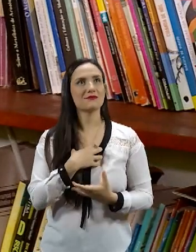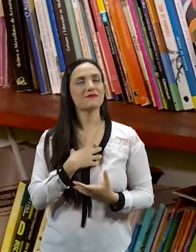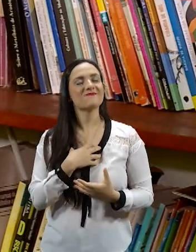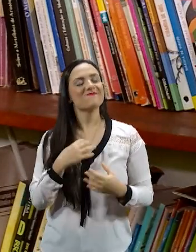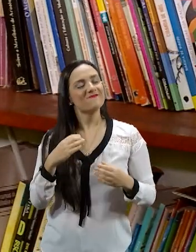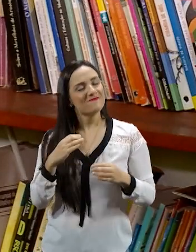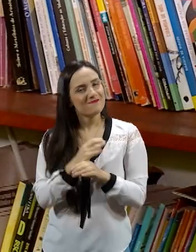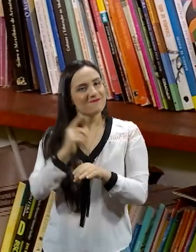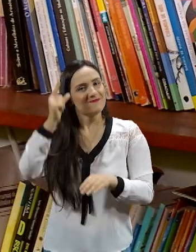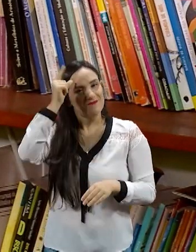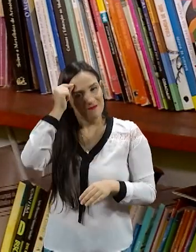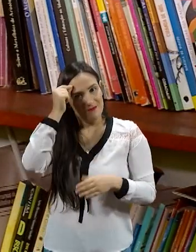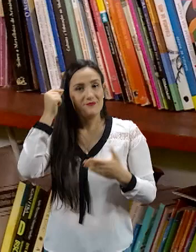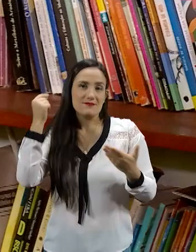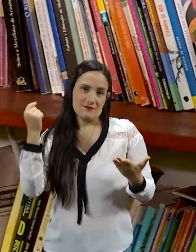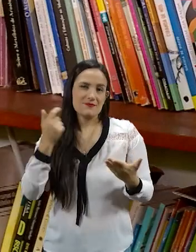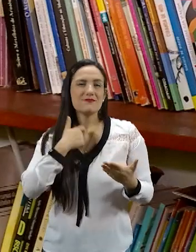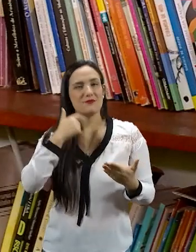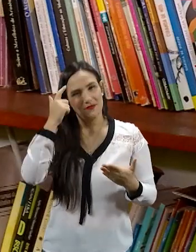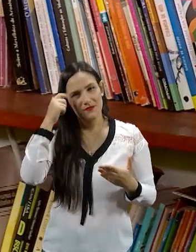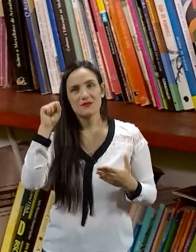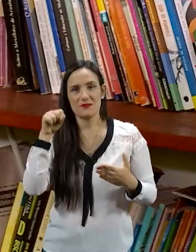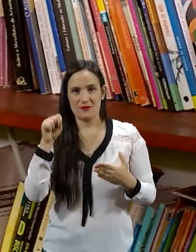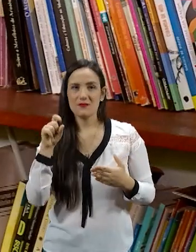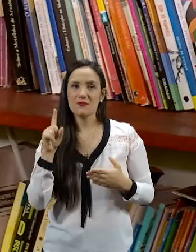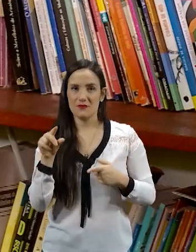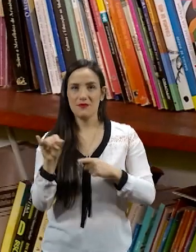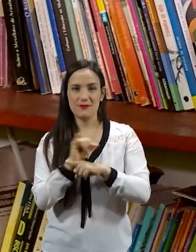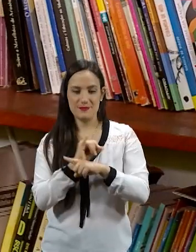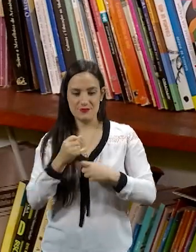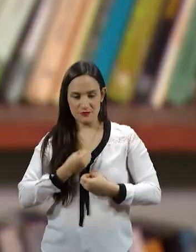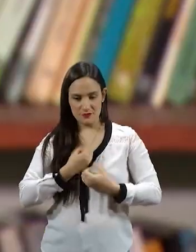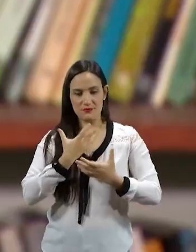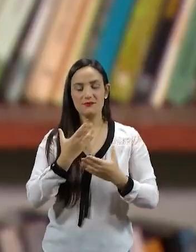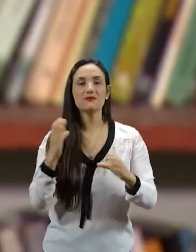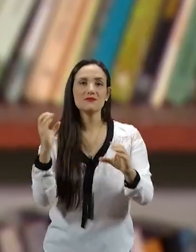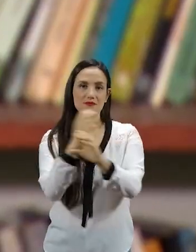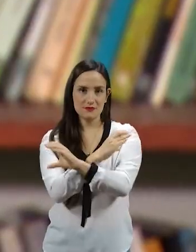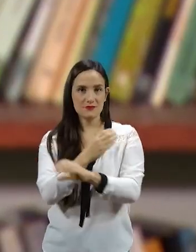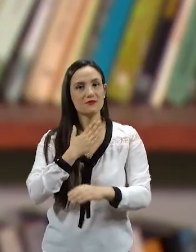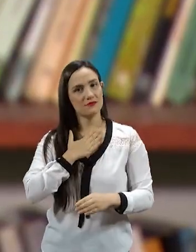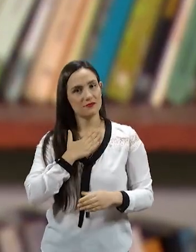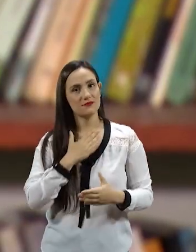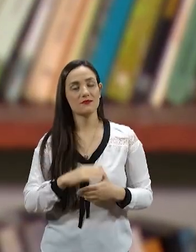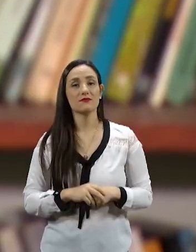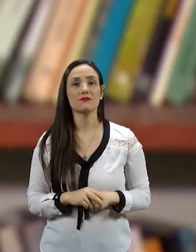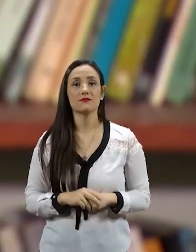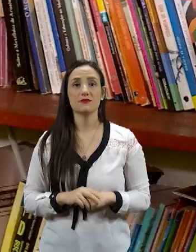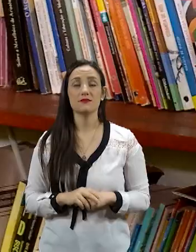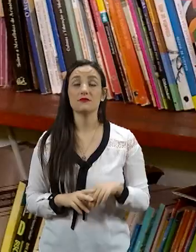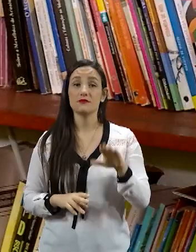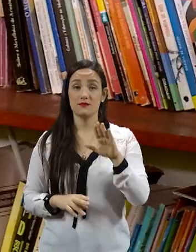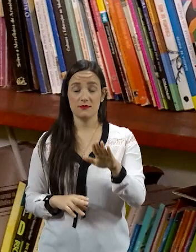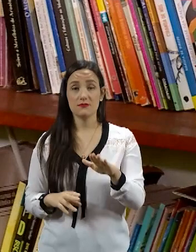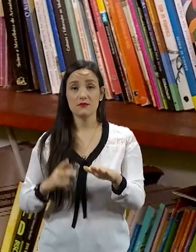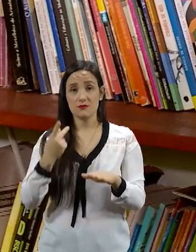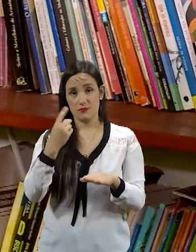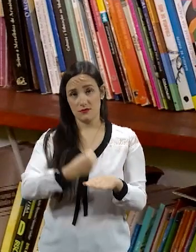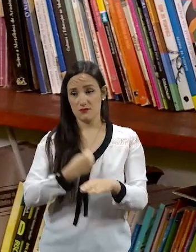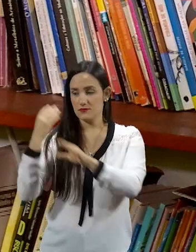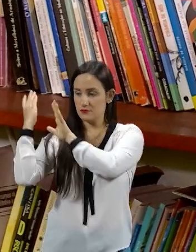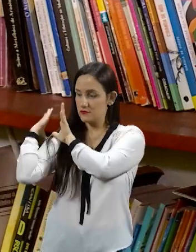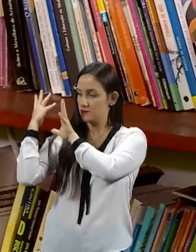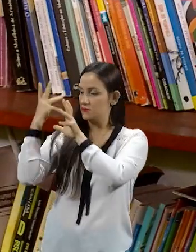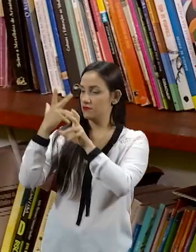completa bem. Então, por isso que eu acho que é uma forma de expressão completa para mim. Na trajetória da